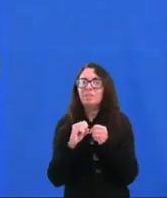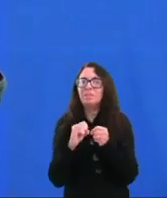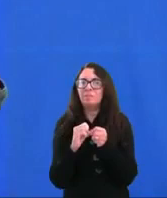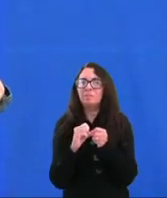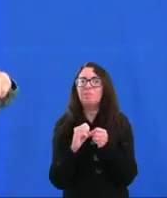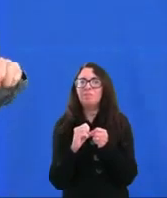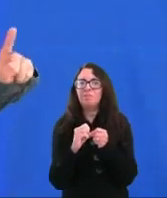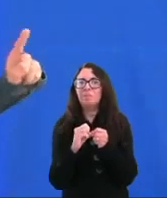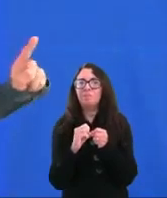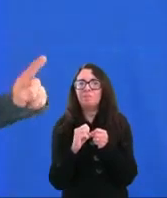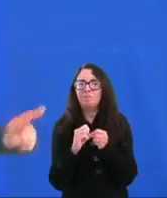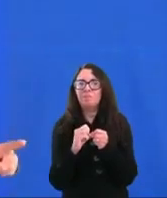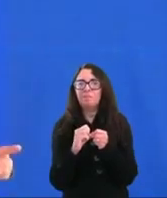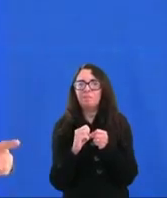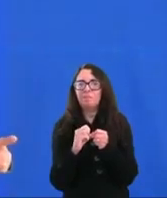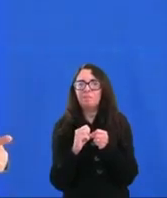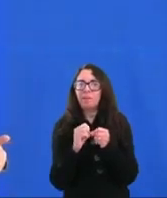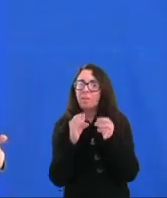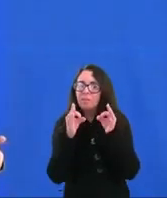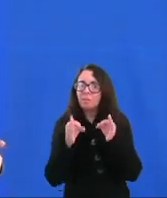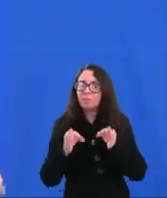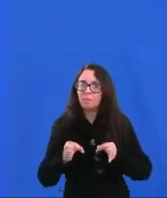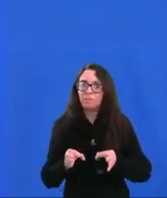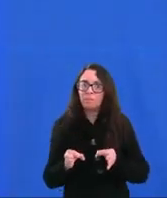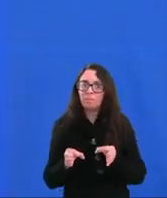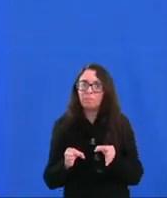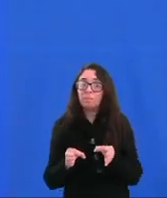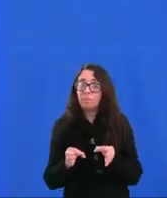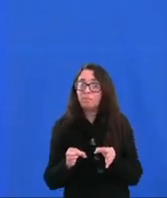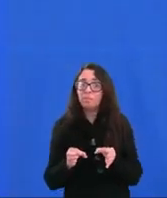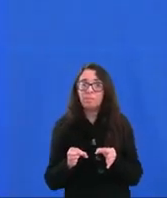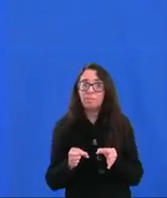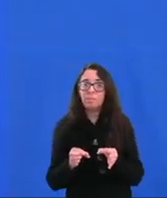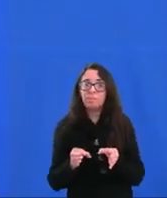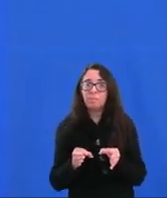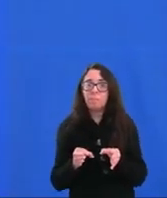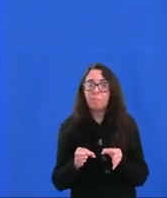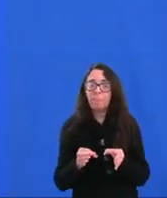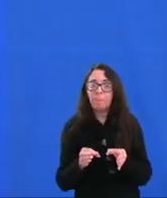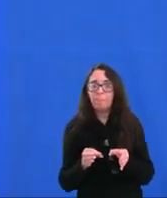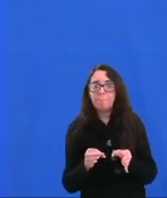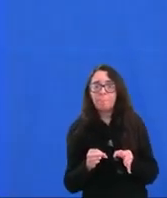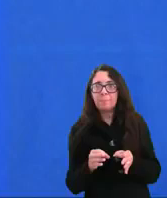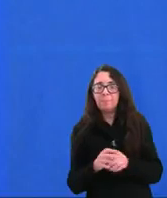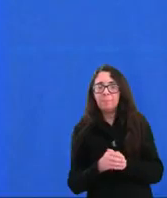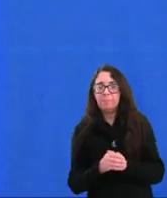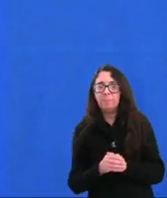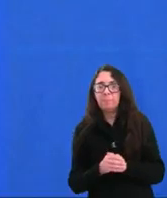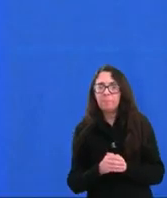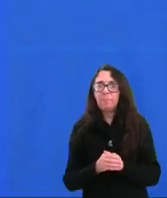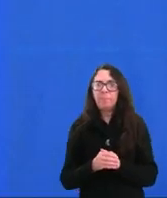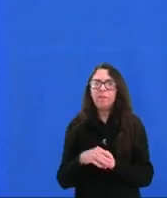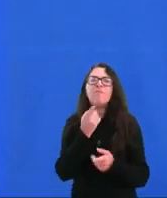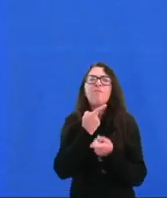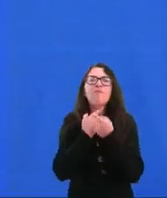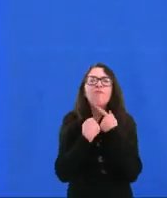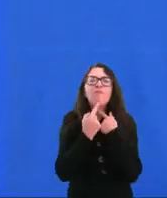que Deus quer que elas façam do que naquilo que Deus quer que elas sejam.